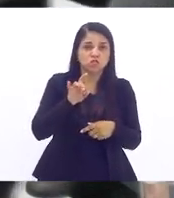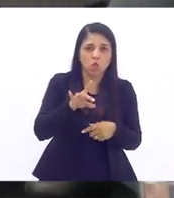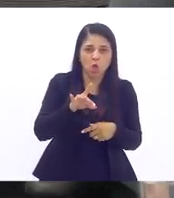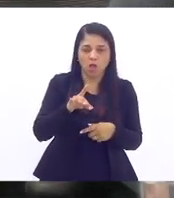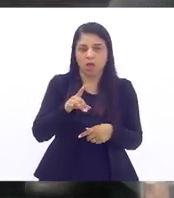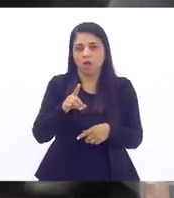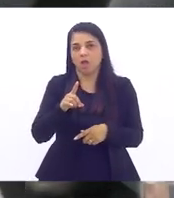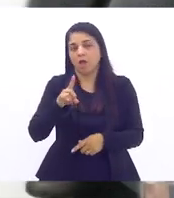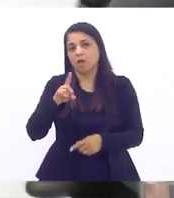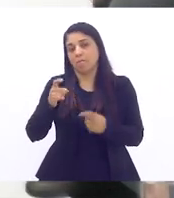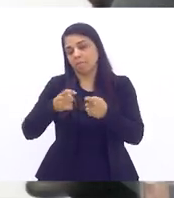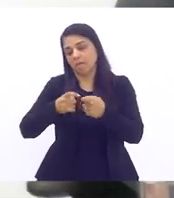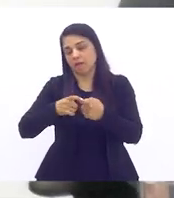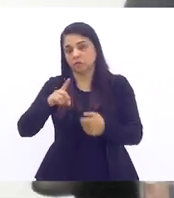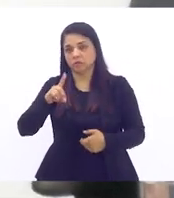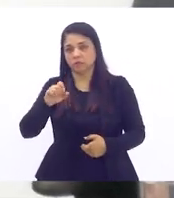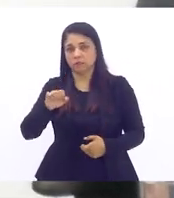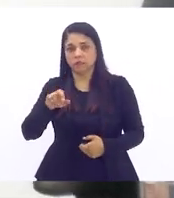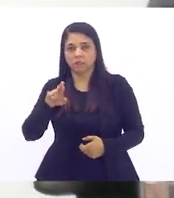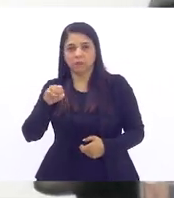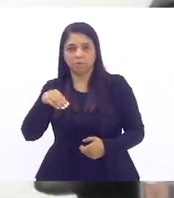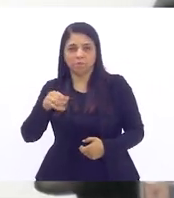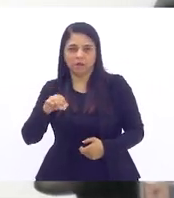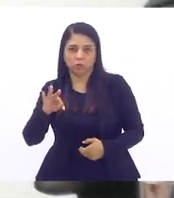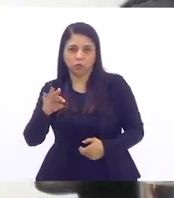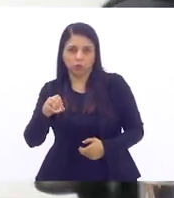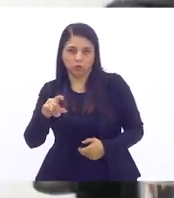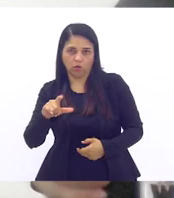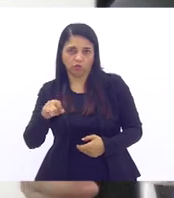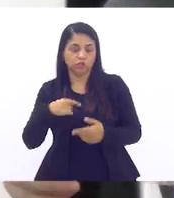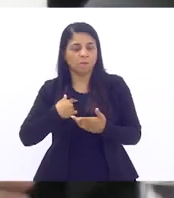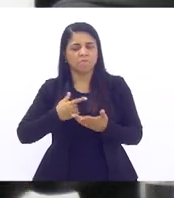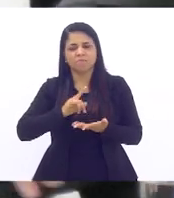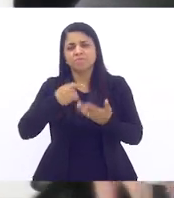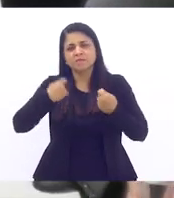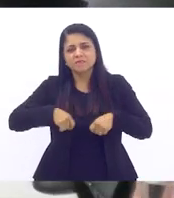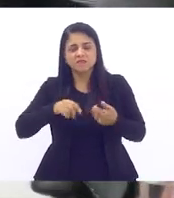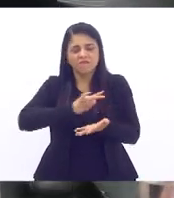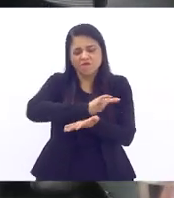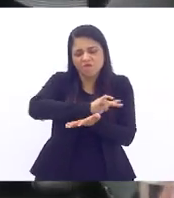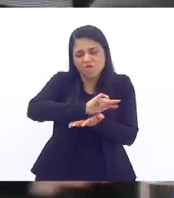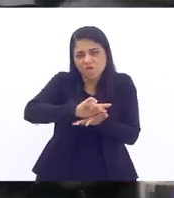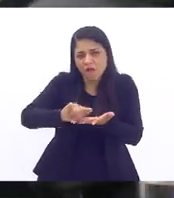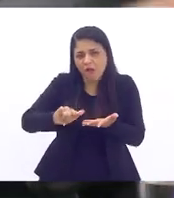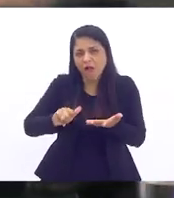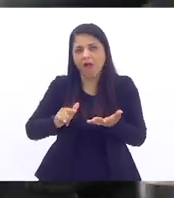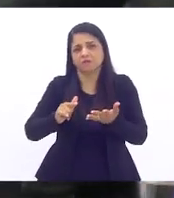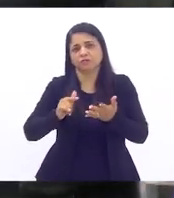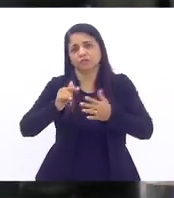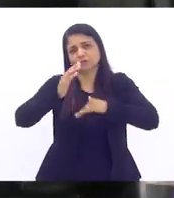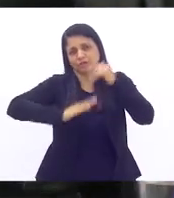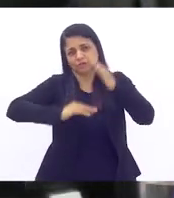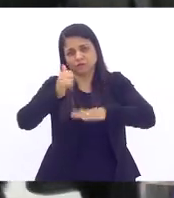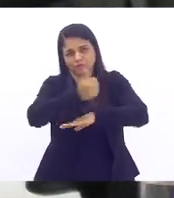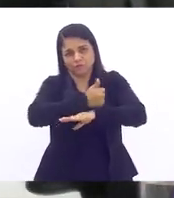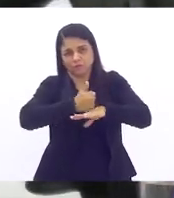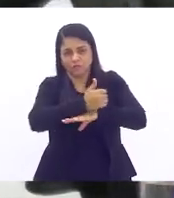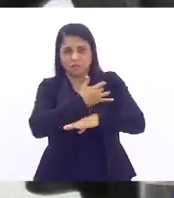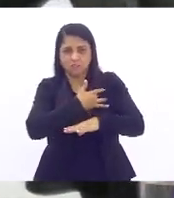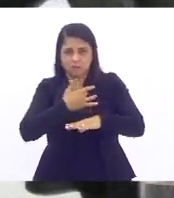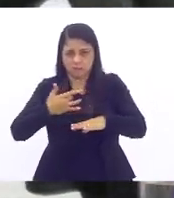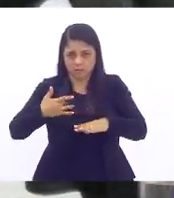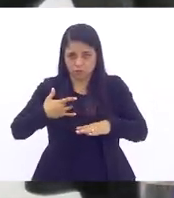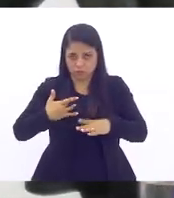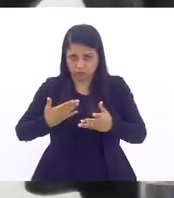dermatologista ele precisa de ortopedista de fisioterapeuta ele precisa a família inclusive precisa